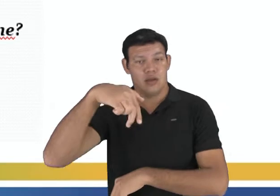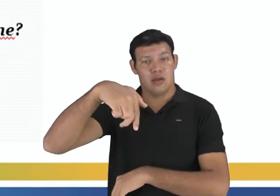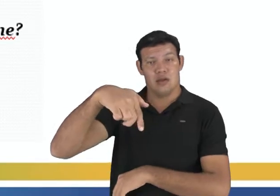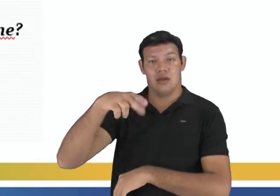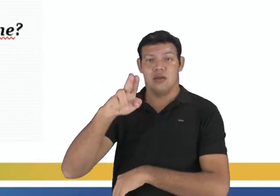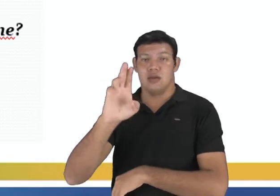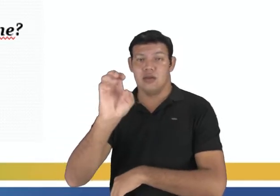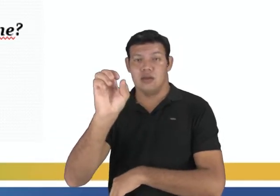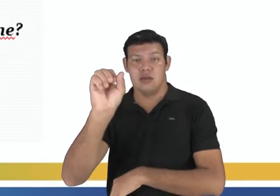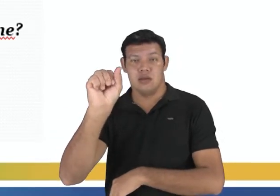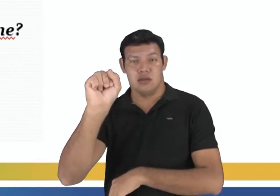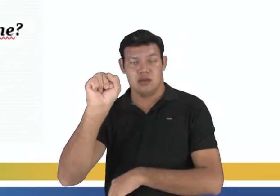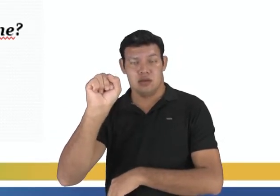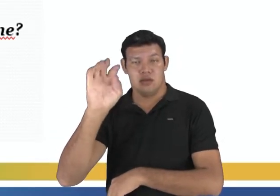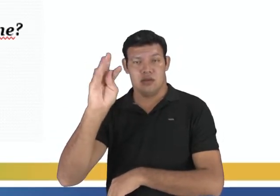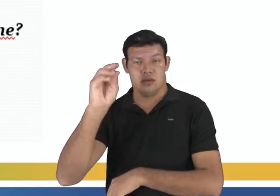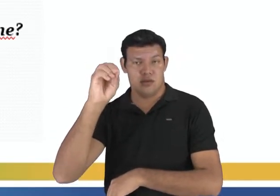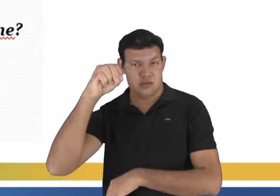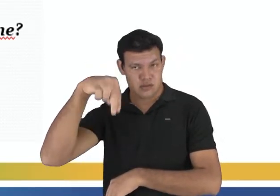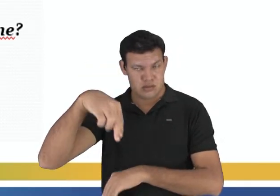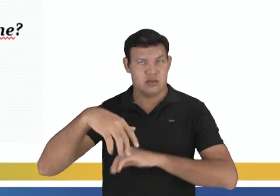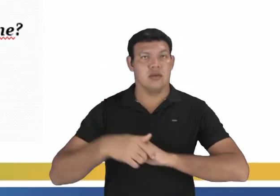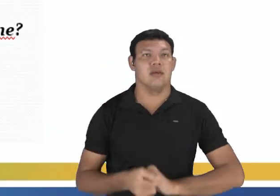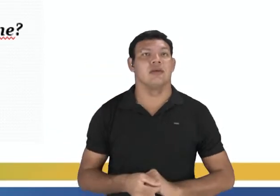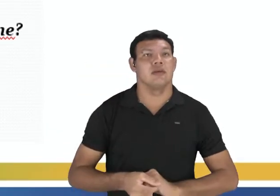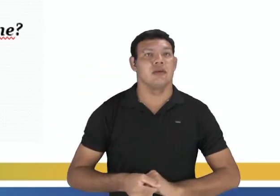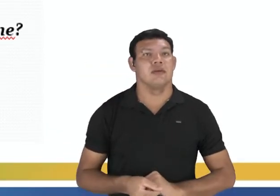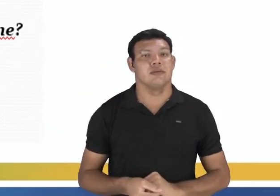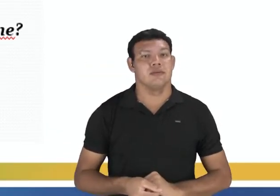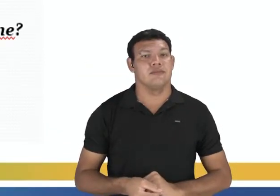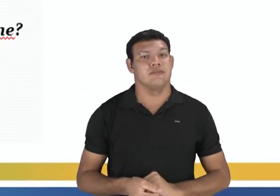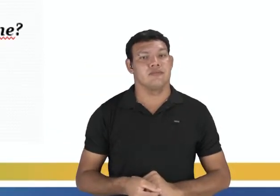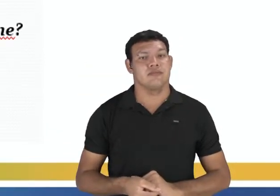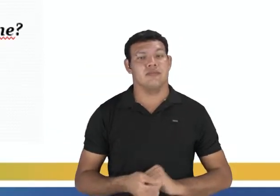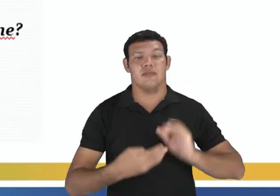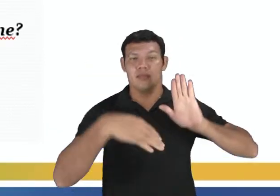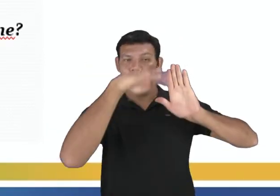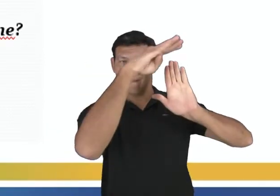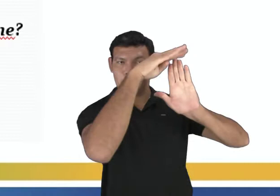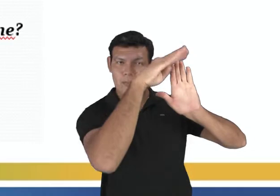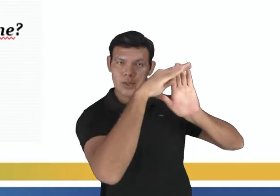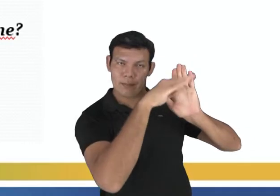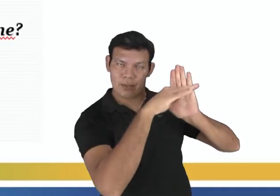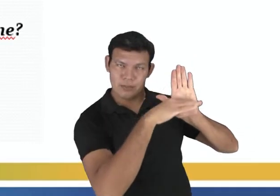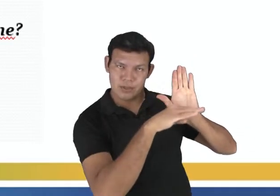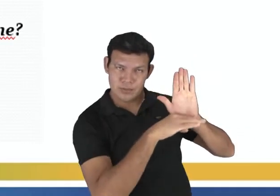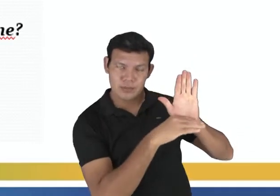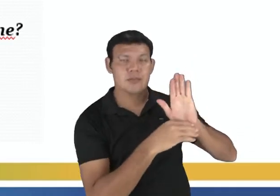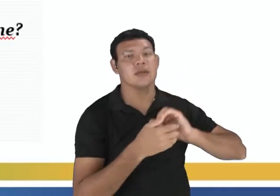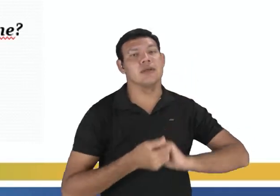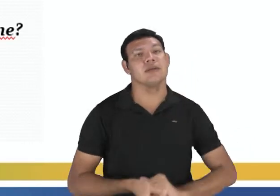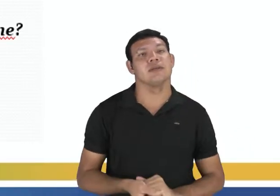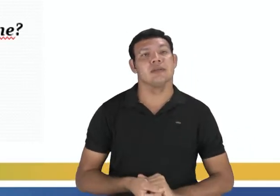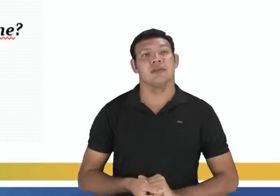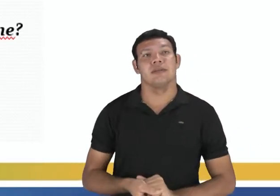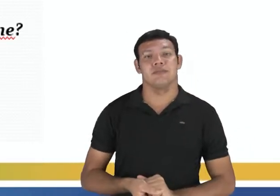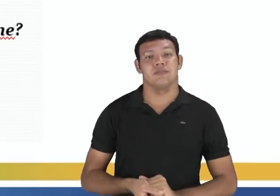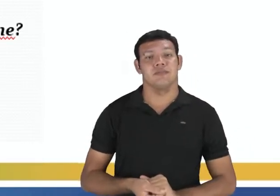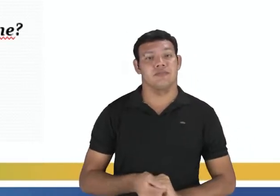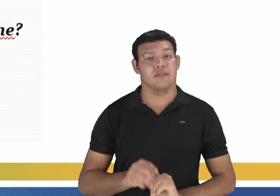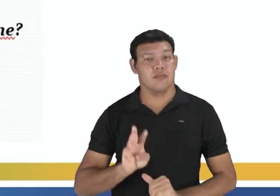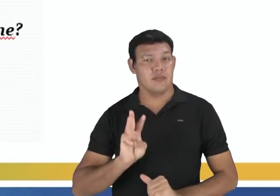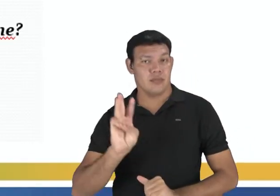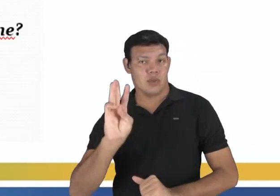Beleza? E essa aqui são as nossas WH questions. Bom, vamos iniciar pelo